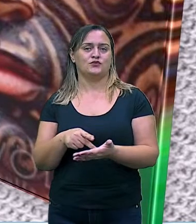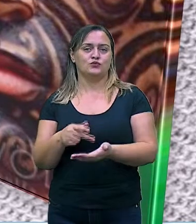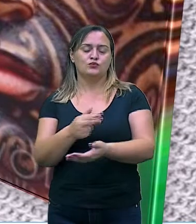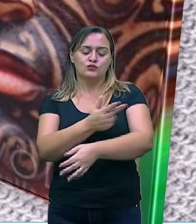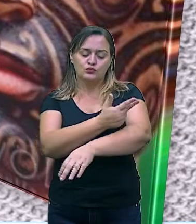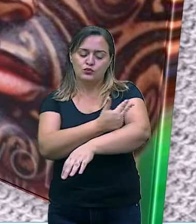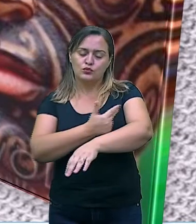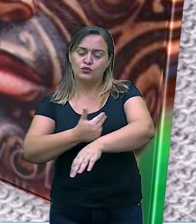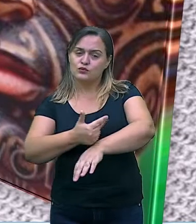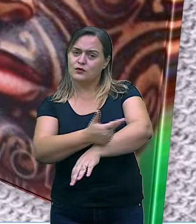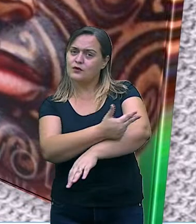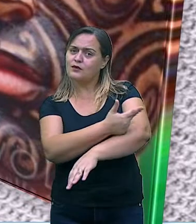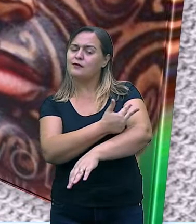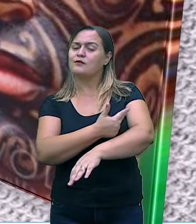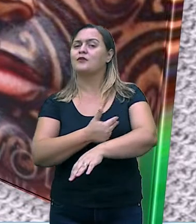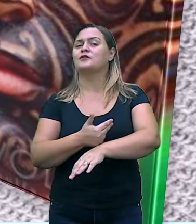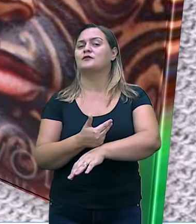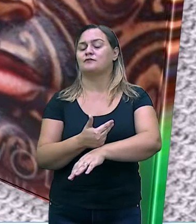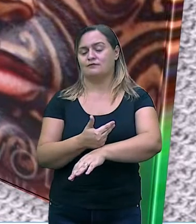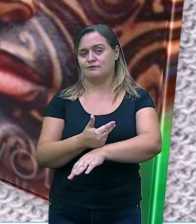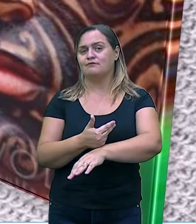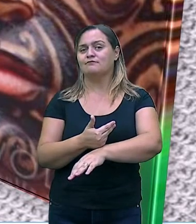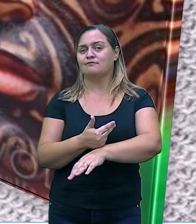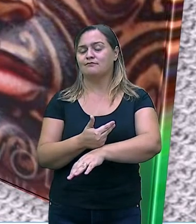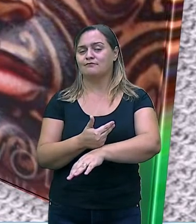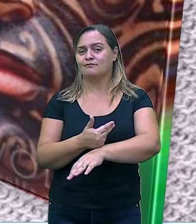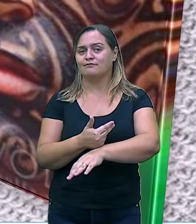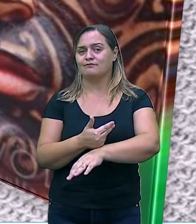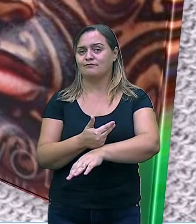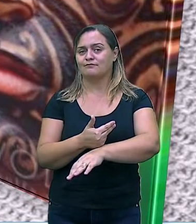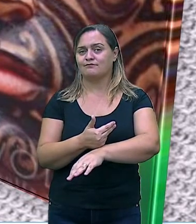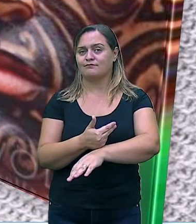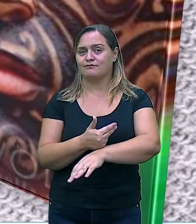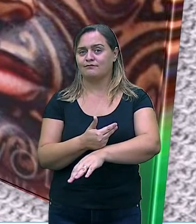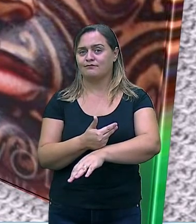ao corpo e ela realmente, nós podemos dizer que